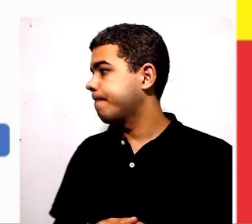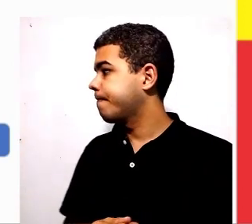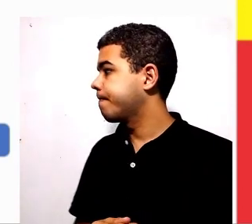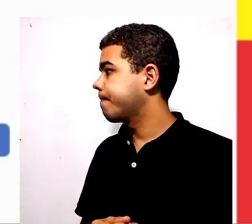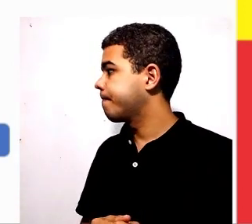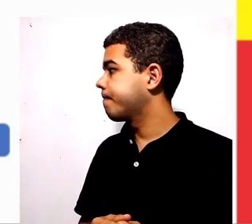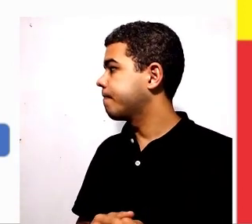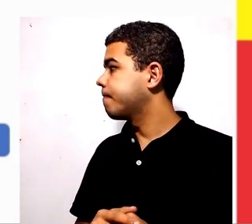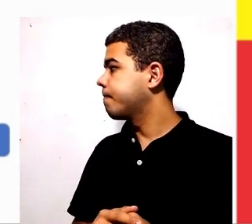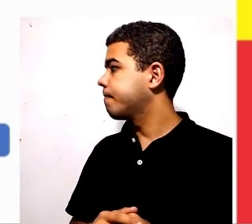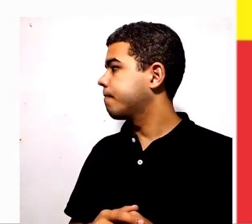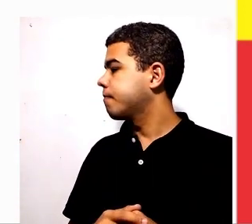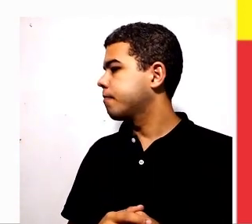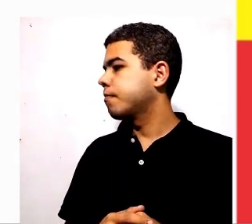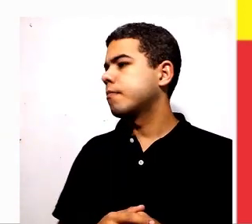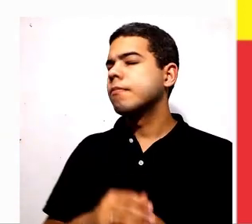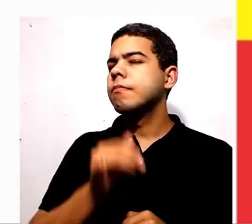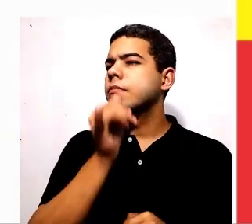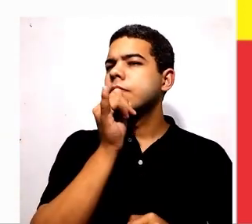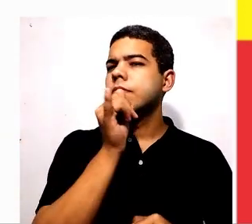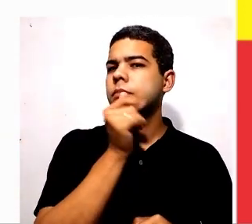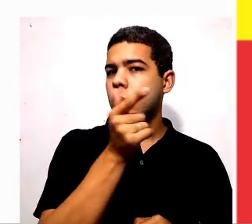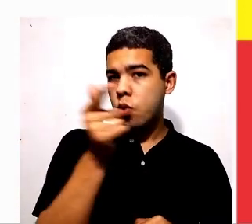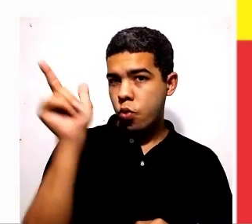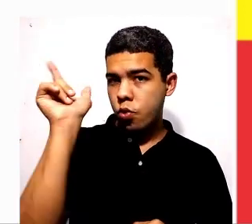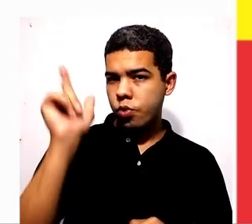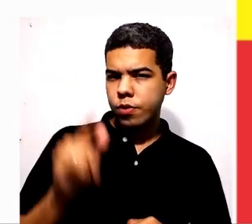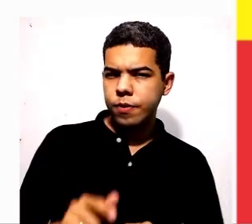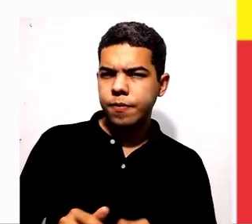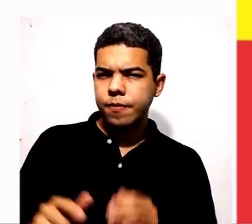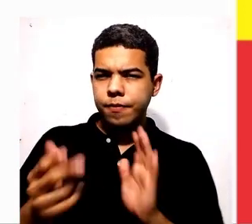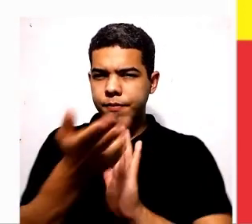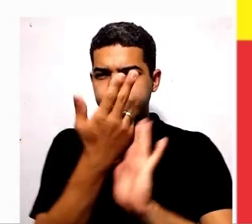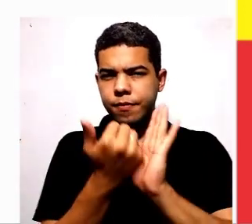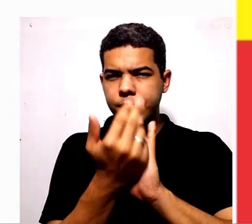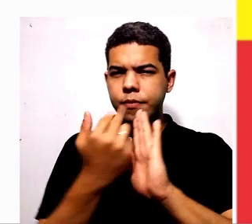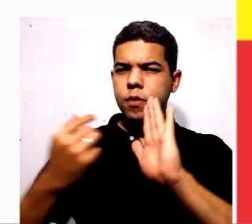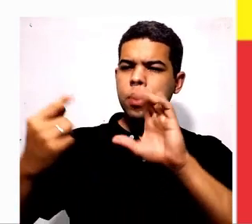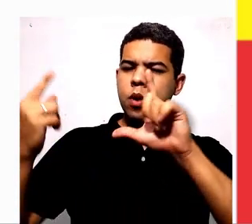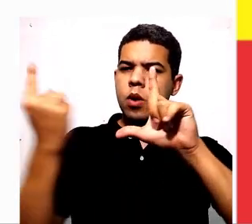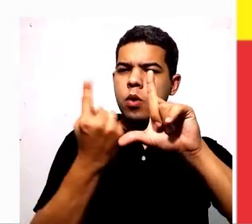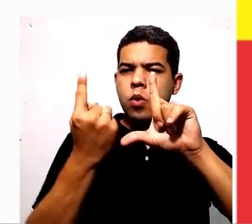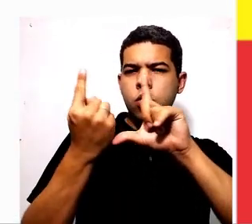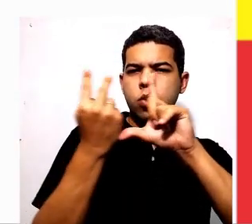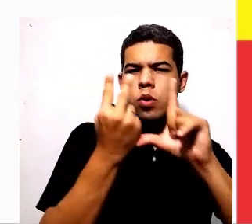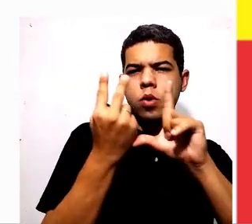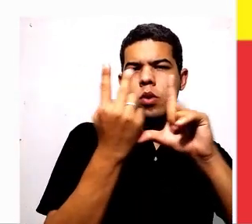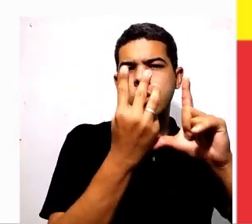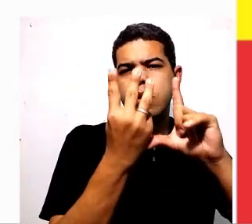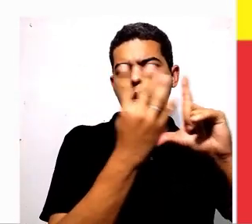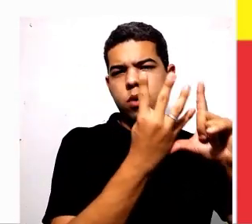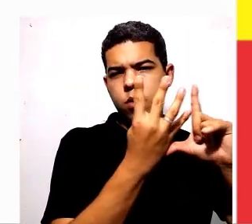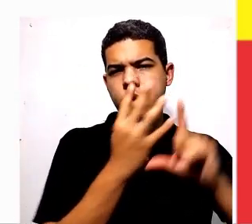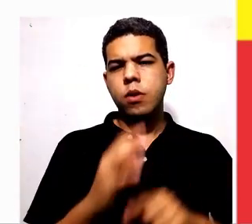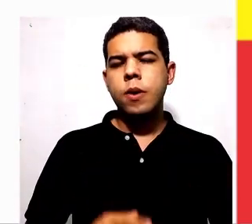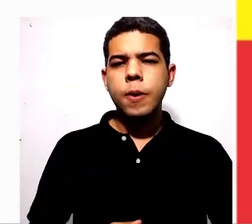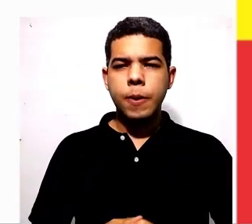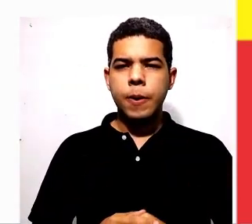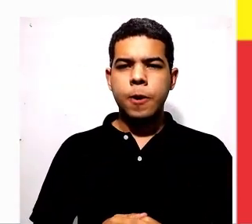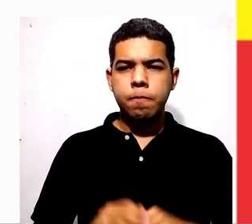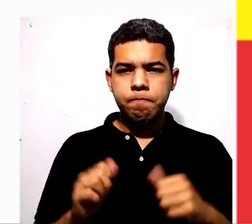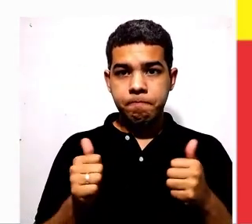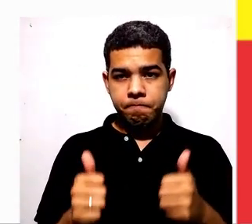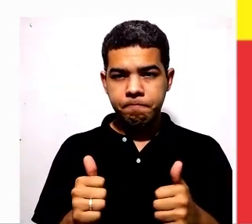Então, vamos ver mais um exemplo. Figura 1, figura 2, figura 3, figura 4.